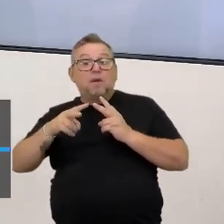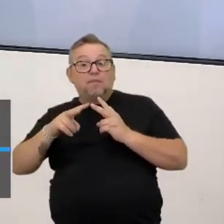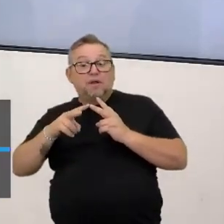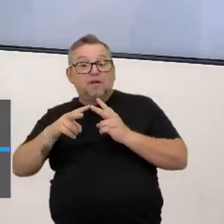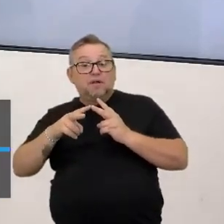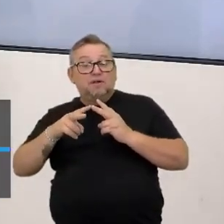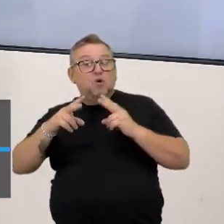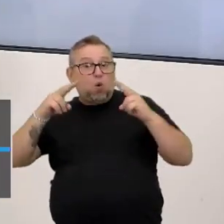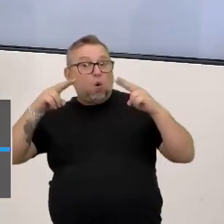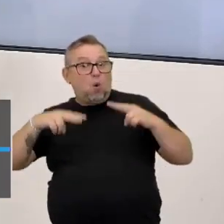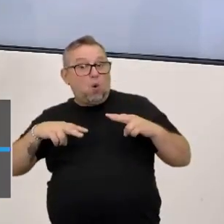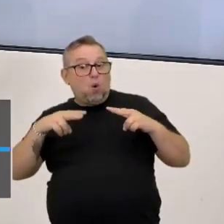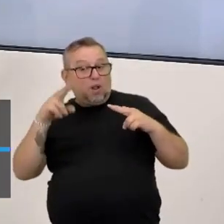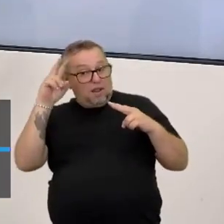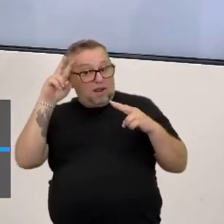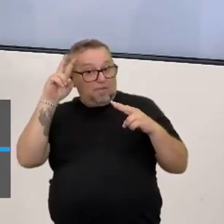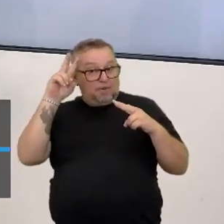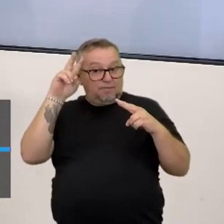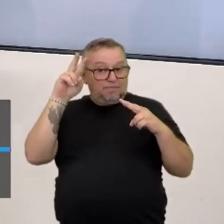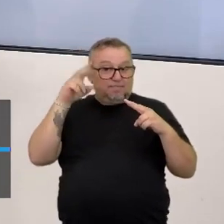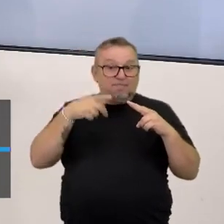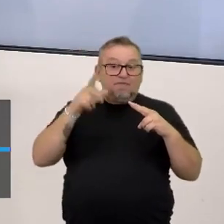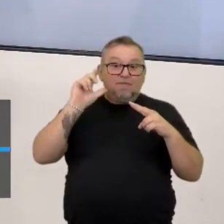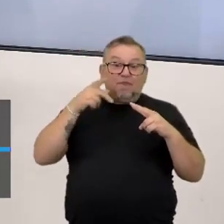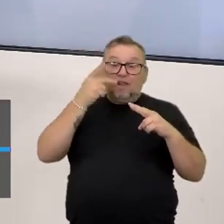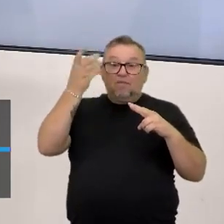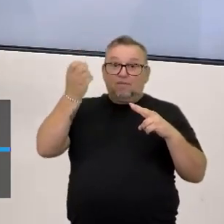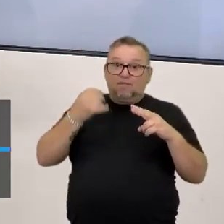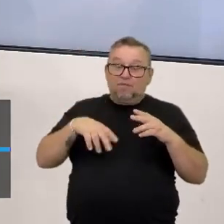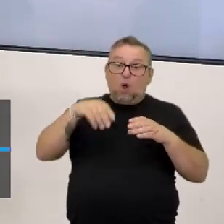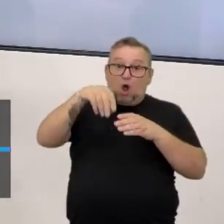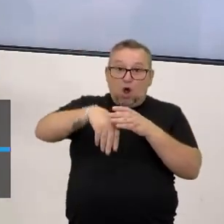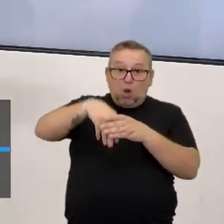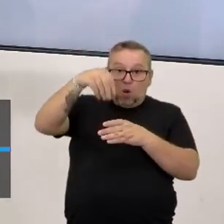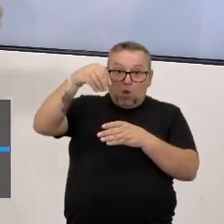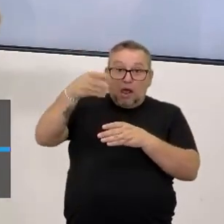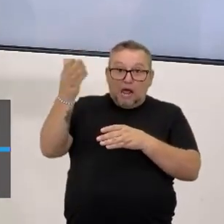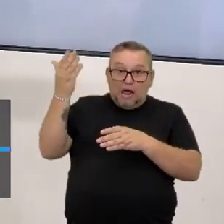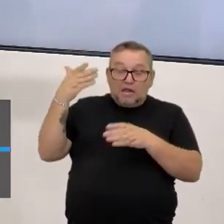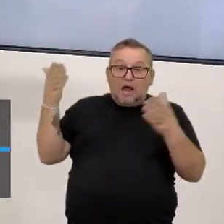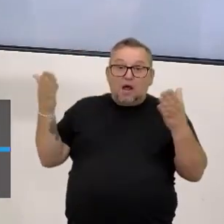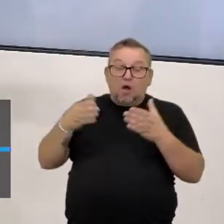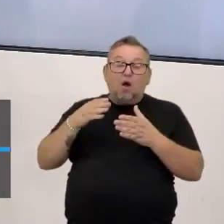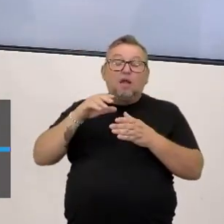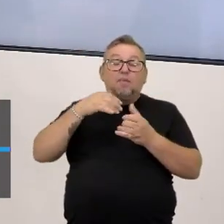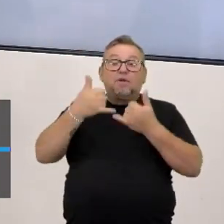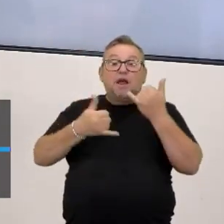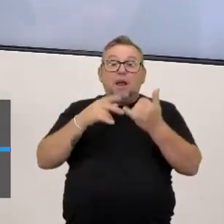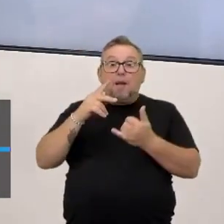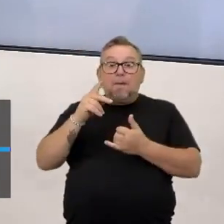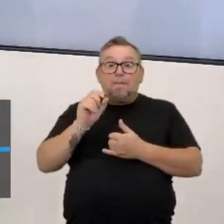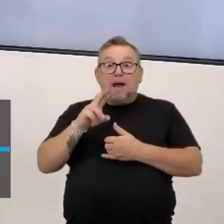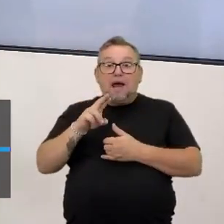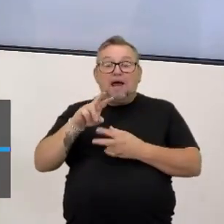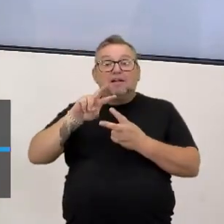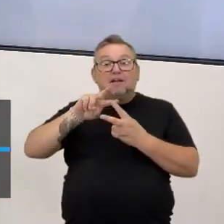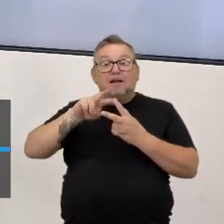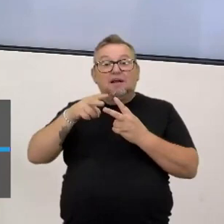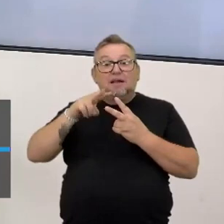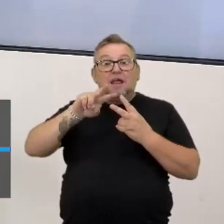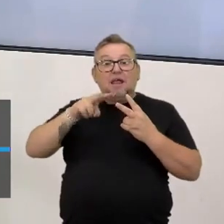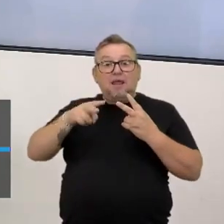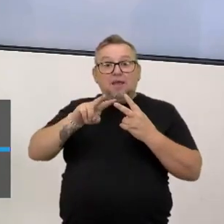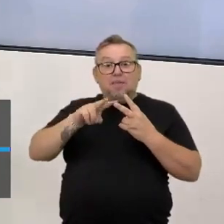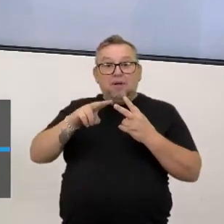de par ou ímpar? Perceba que o jogo mudou. Antes eu estava falando de um jogo de cartelas onde eu ia sortear dentro de uma sacolinha. Agora é o par ou ímpar. Você